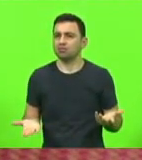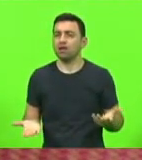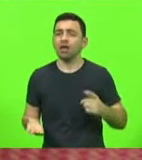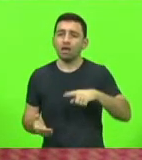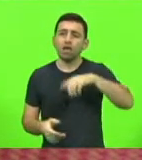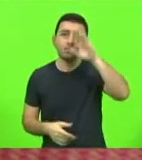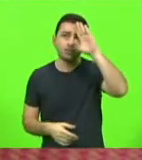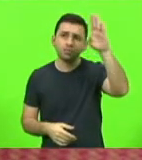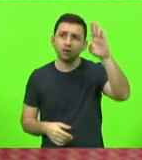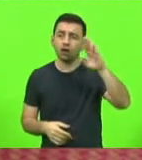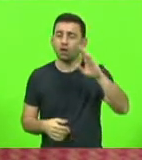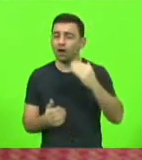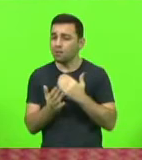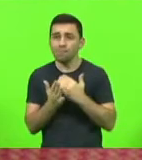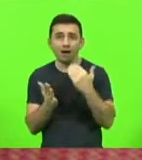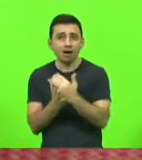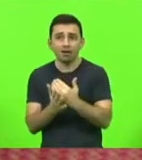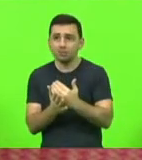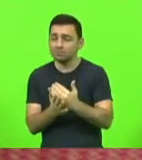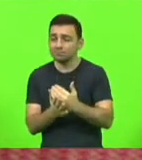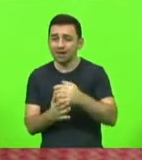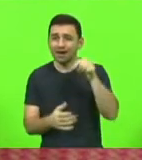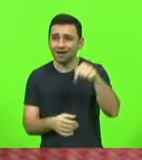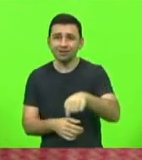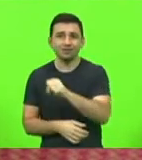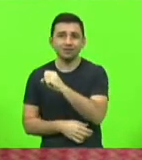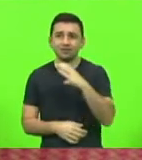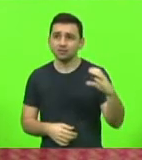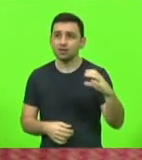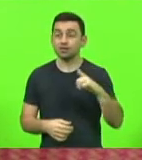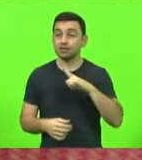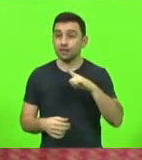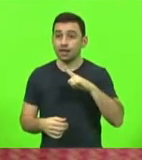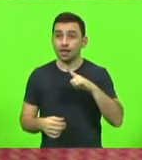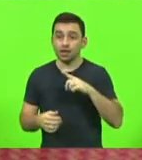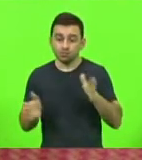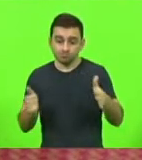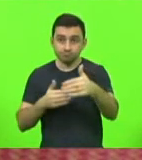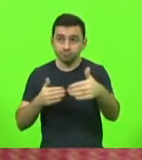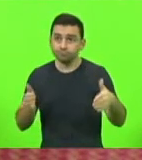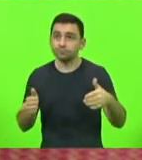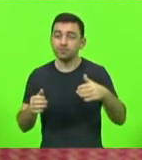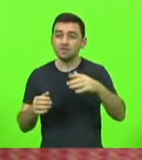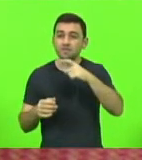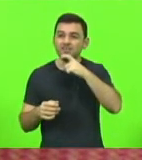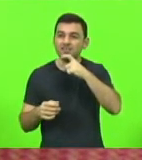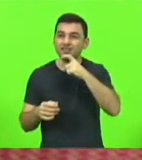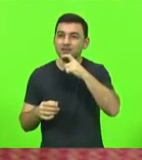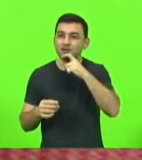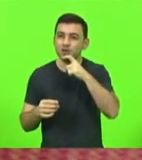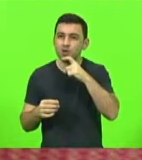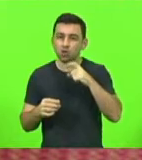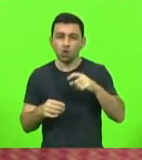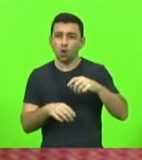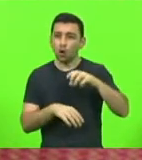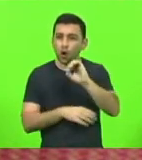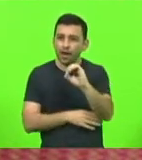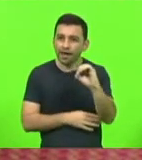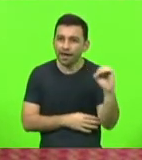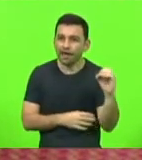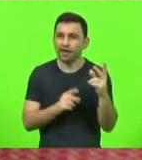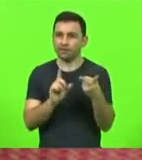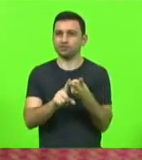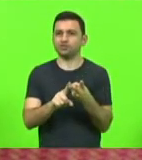principais rodovias de Santa Catarina. Os containers que vêm dos frigoríficos do meio oeste, oeste,